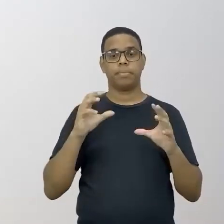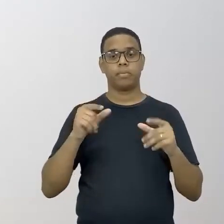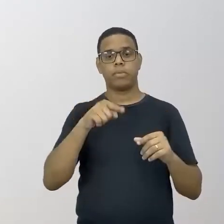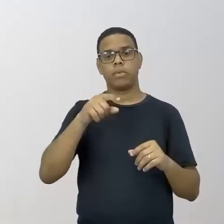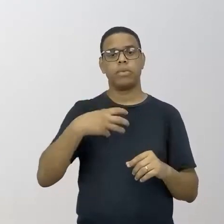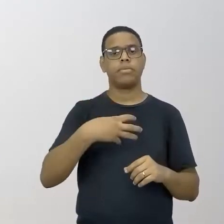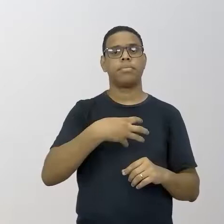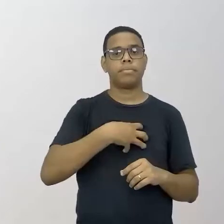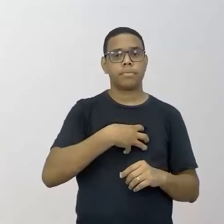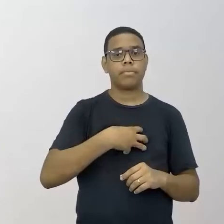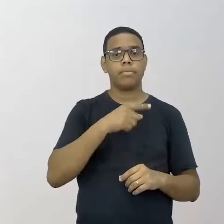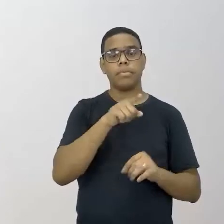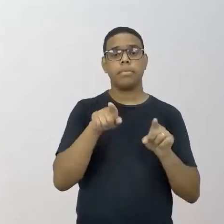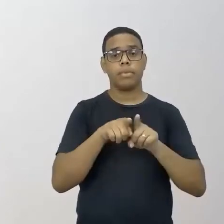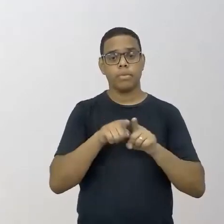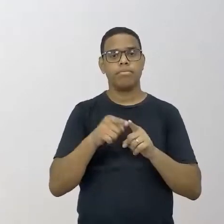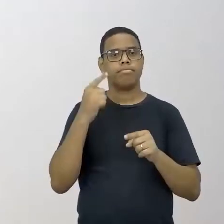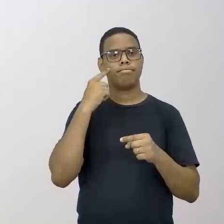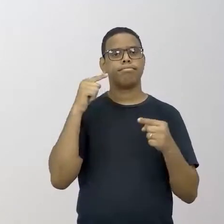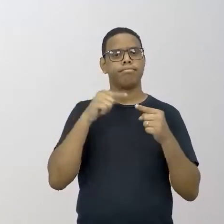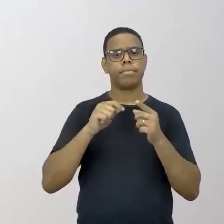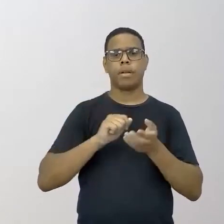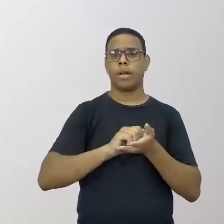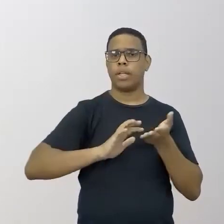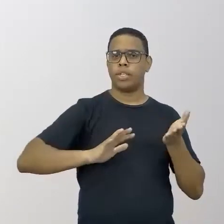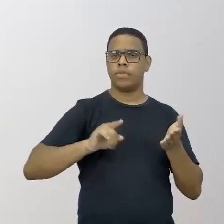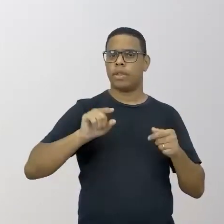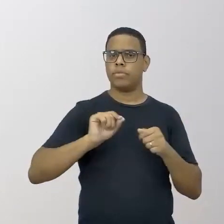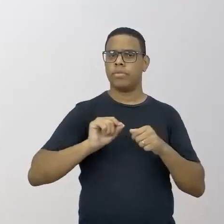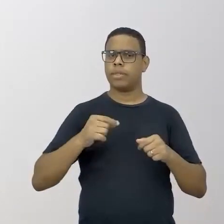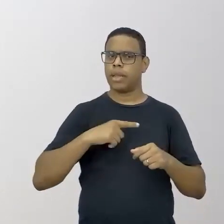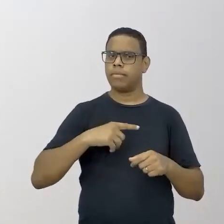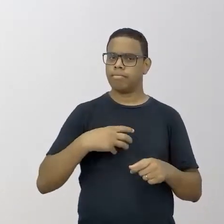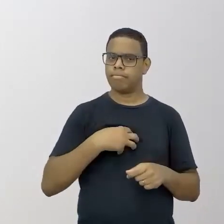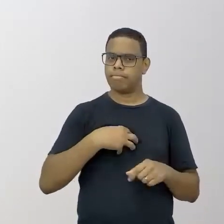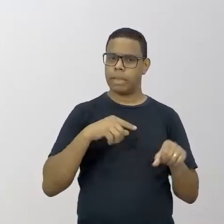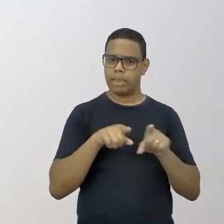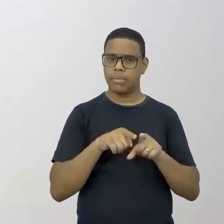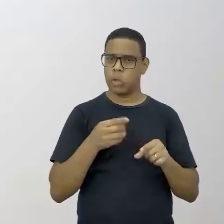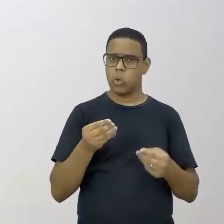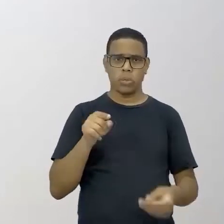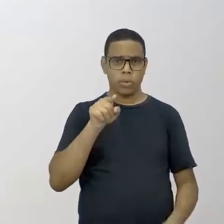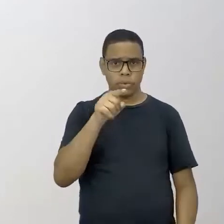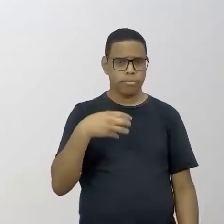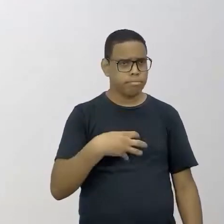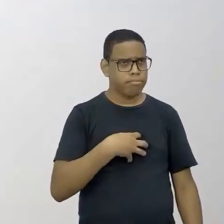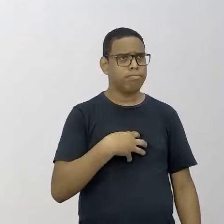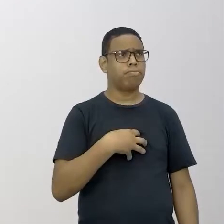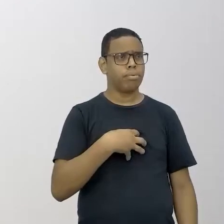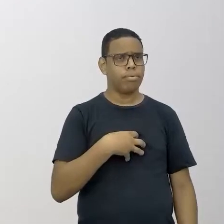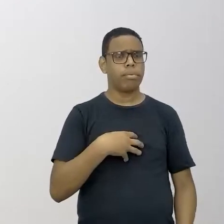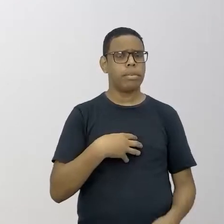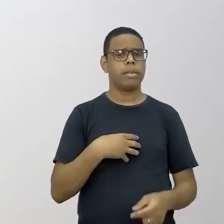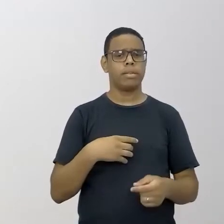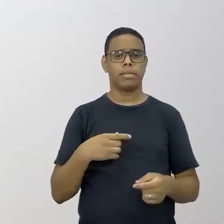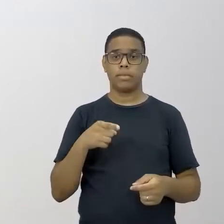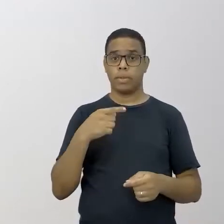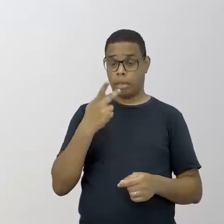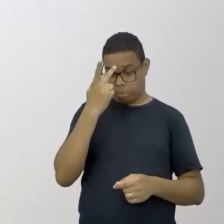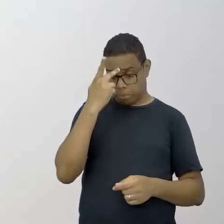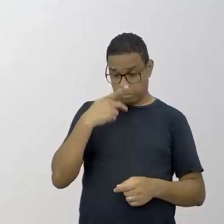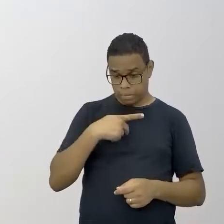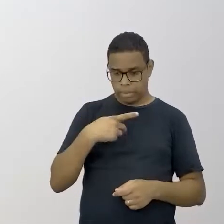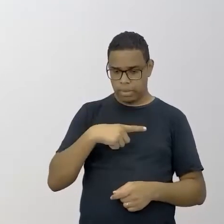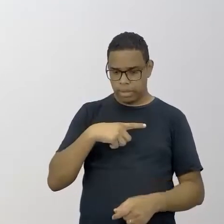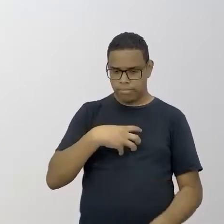Qual o sentido que você está dando para a atividade que você está fazendo? Como isso pode mover você próprio do